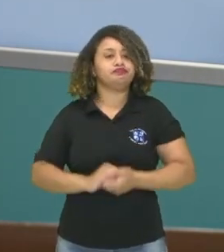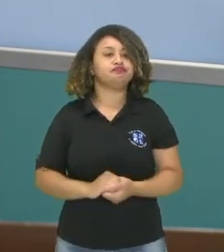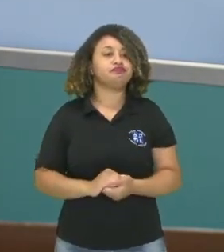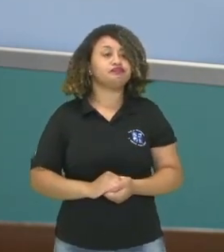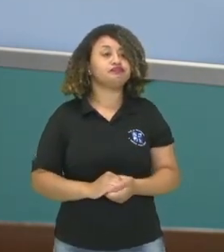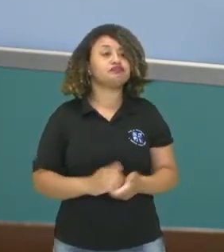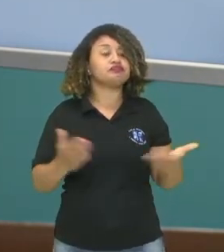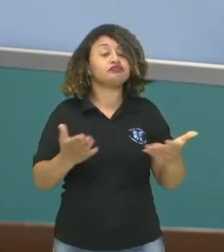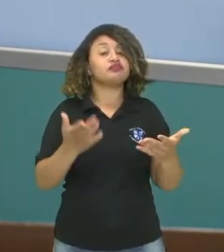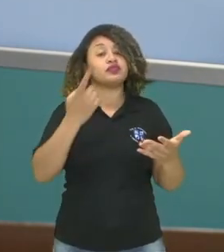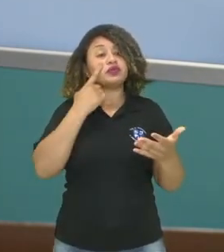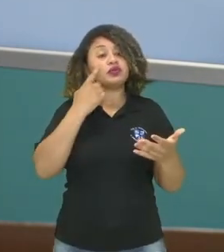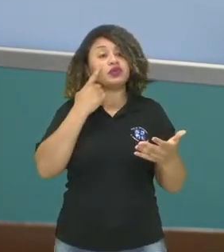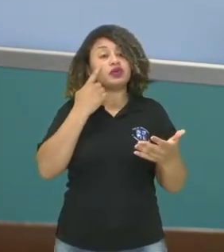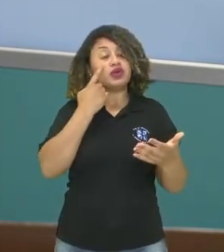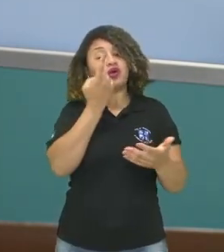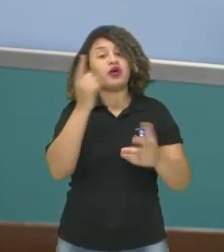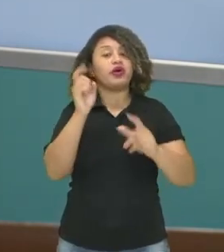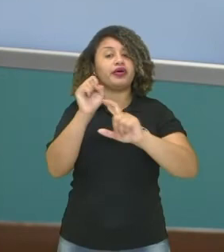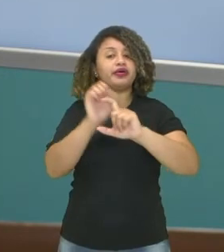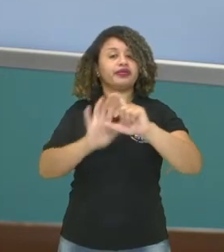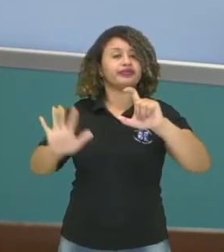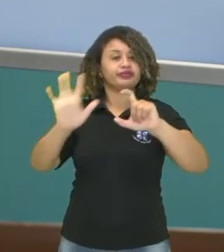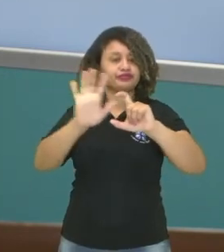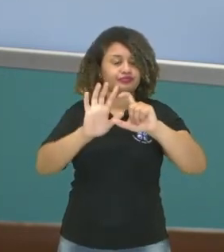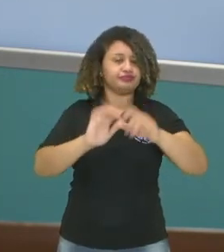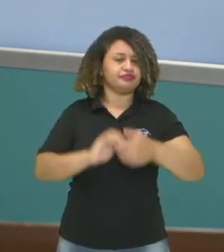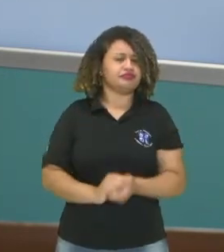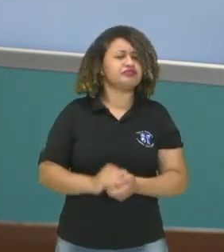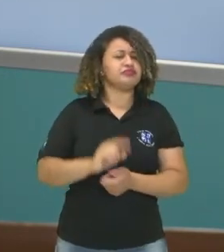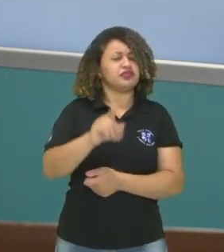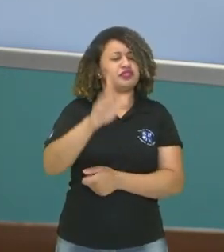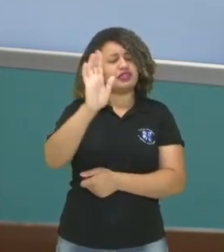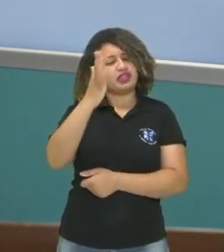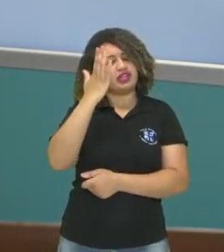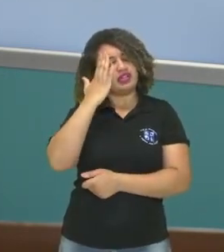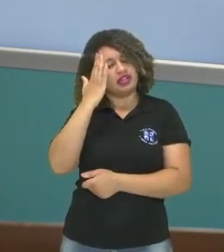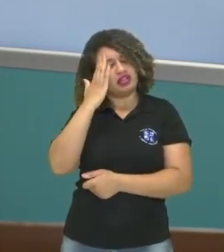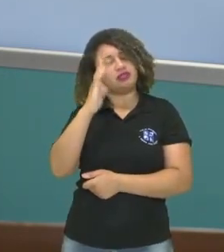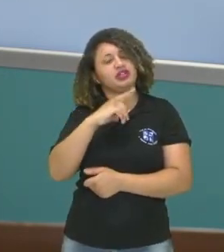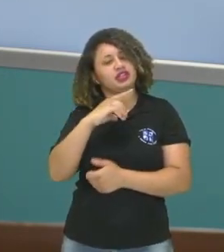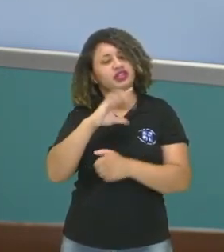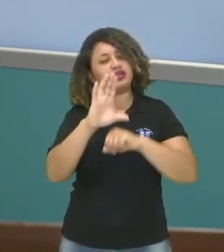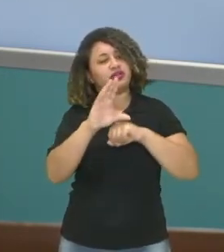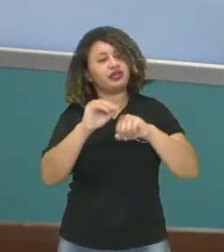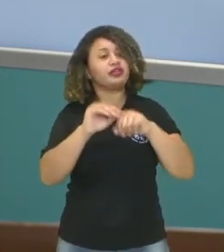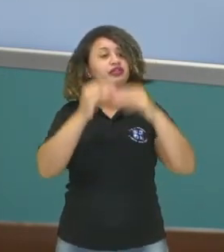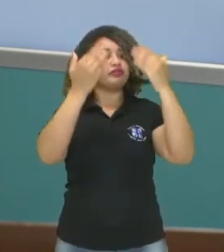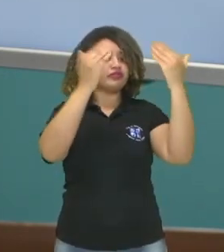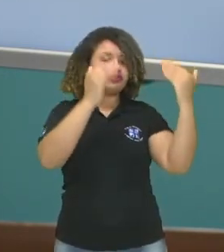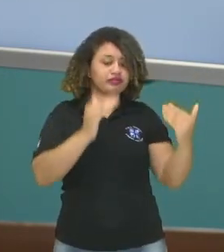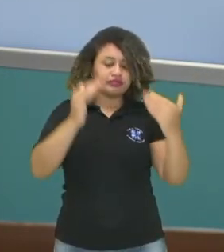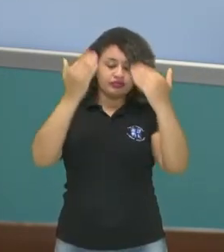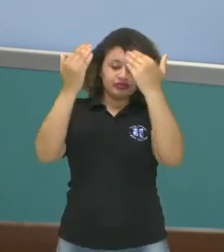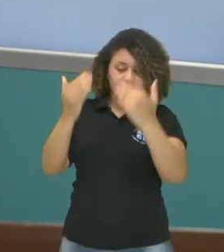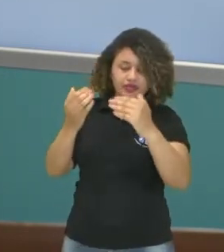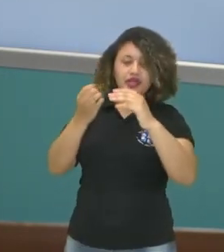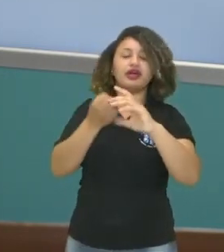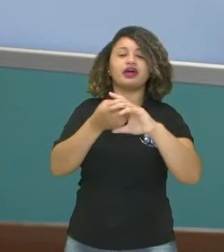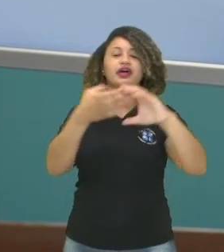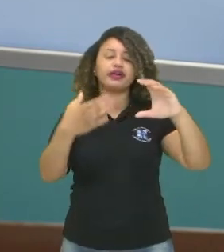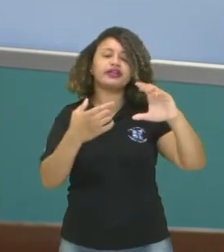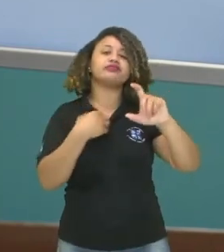Agora vejamos uma outra charge. Então você já tem uma base, um conhecimento. Então já vá analisando os elementos verbais,